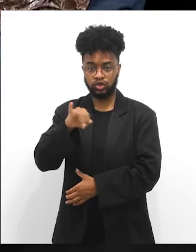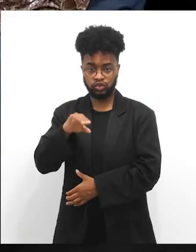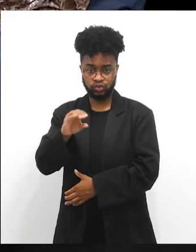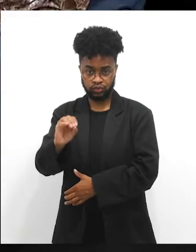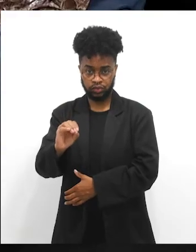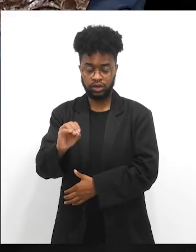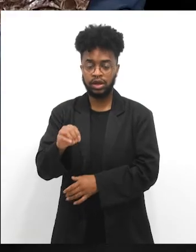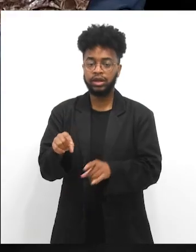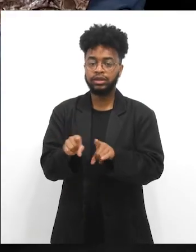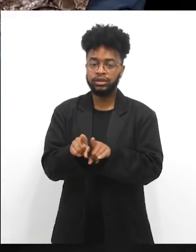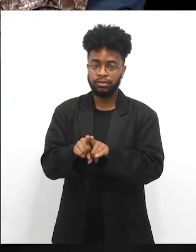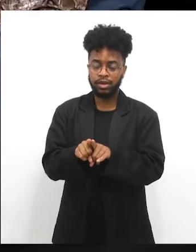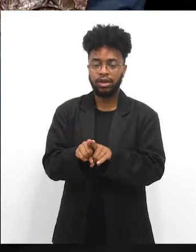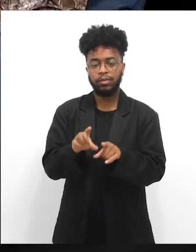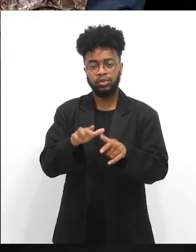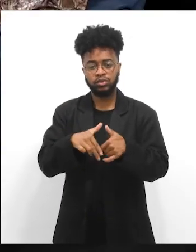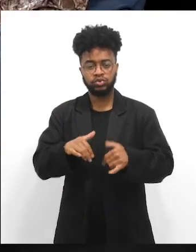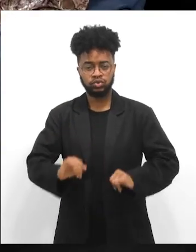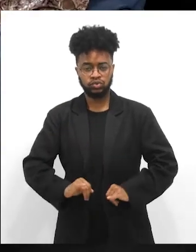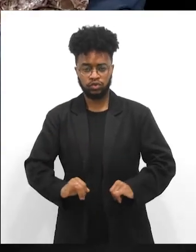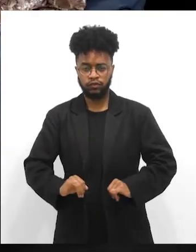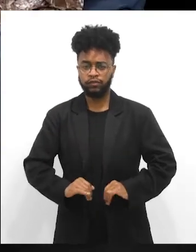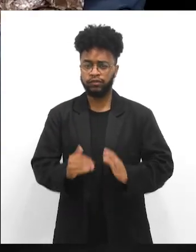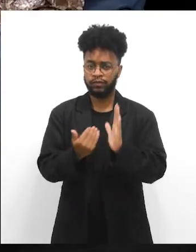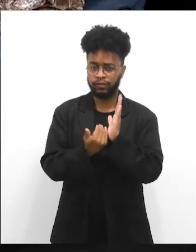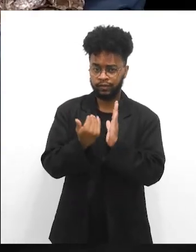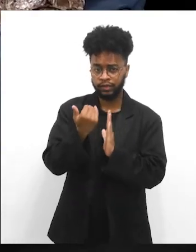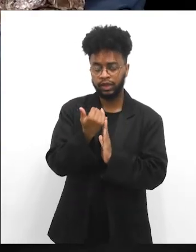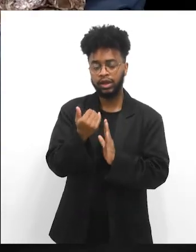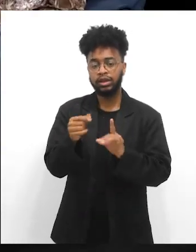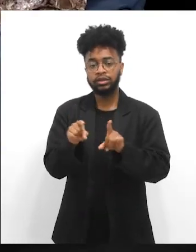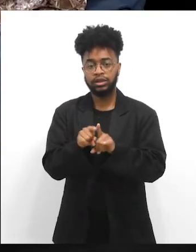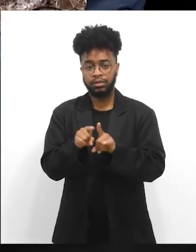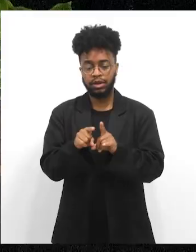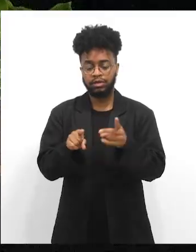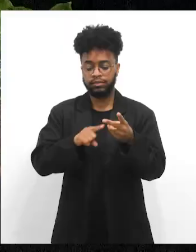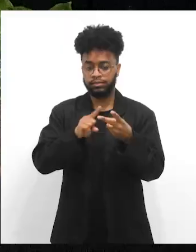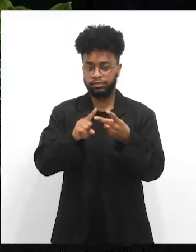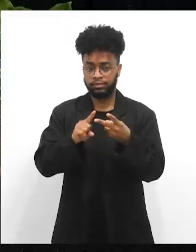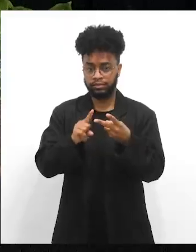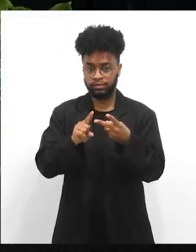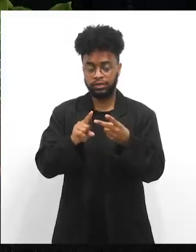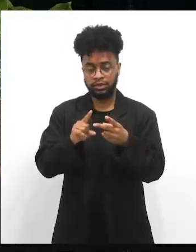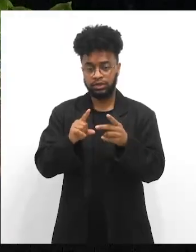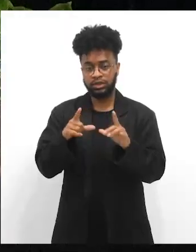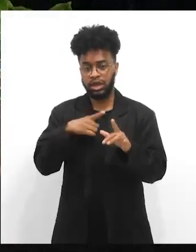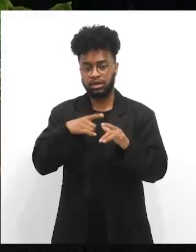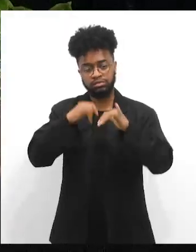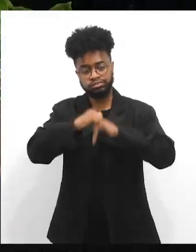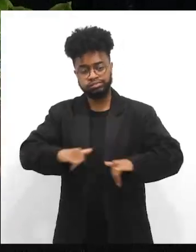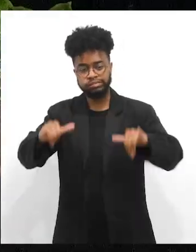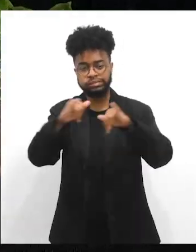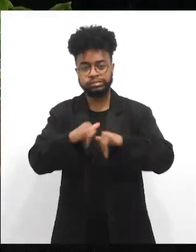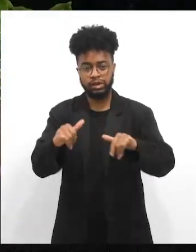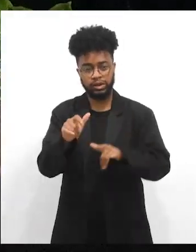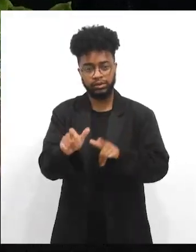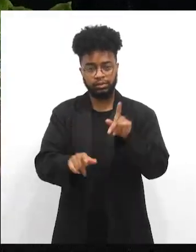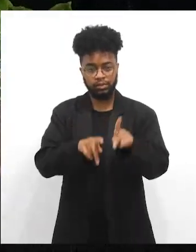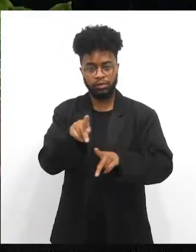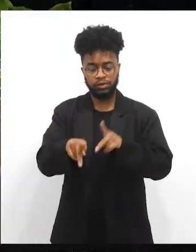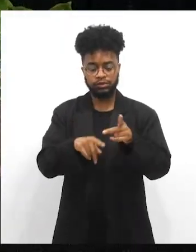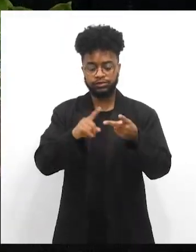que também tem isso, pelo seu sofrimento e depois a morte, que causou uma grande